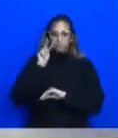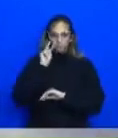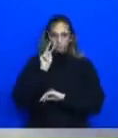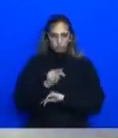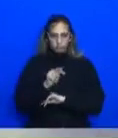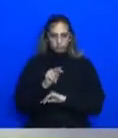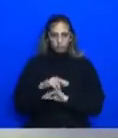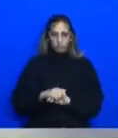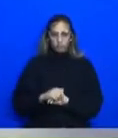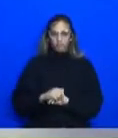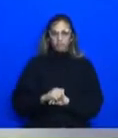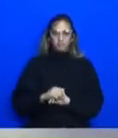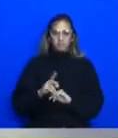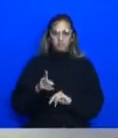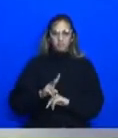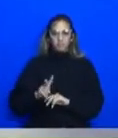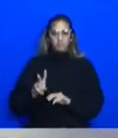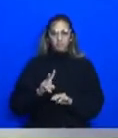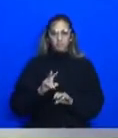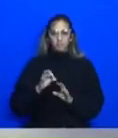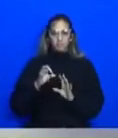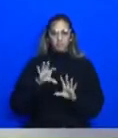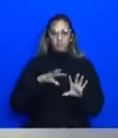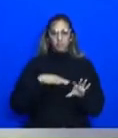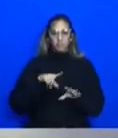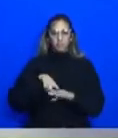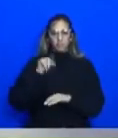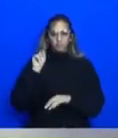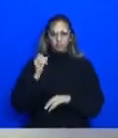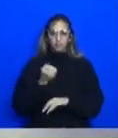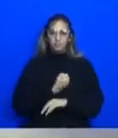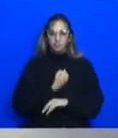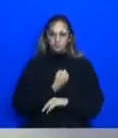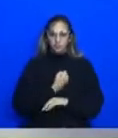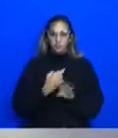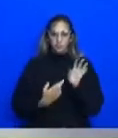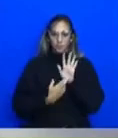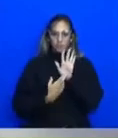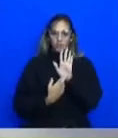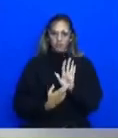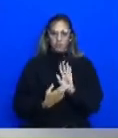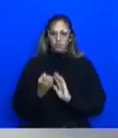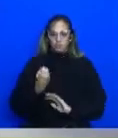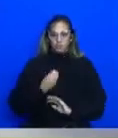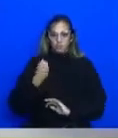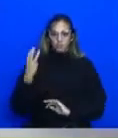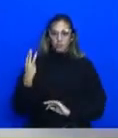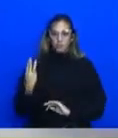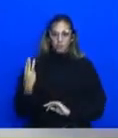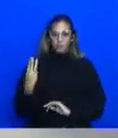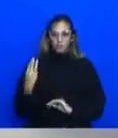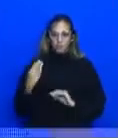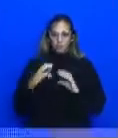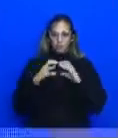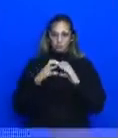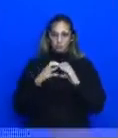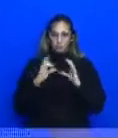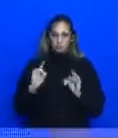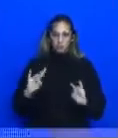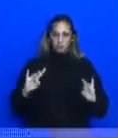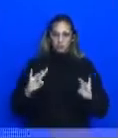conferindo. Vamos seguir sorteando, boa sorte para você. Sorteio do número correspondente à coluna número 3. Bola